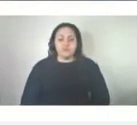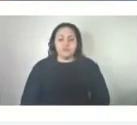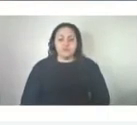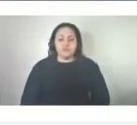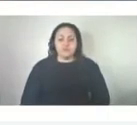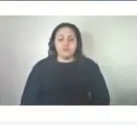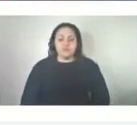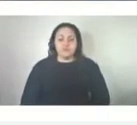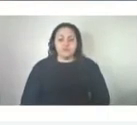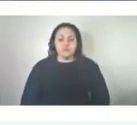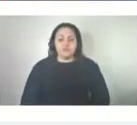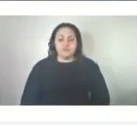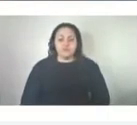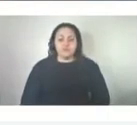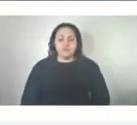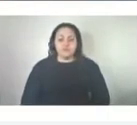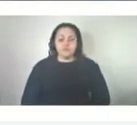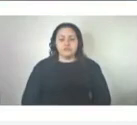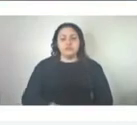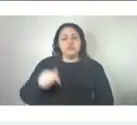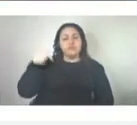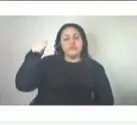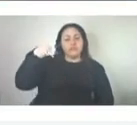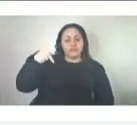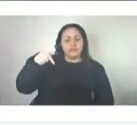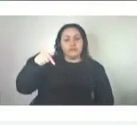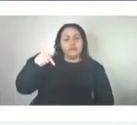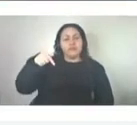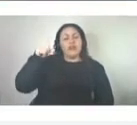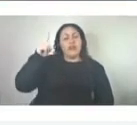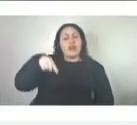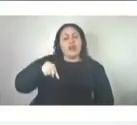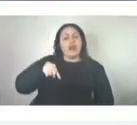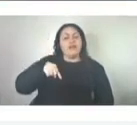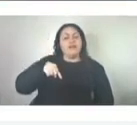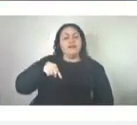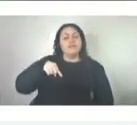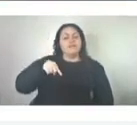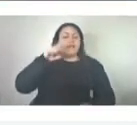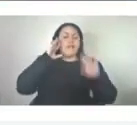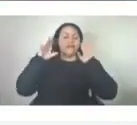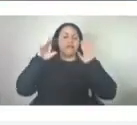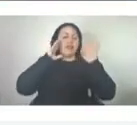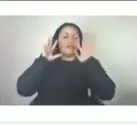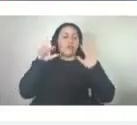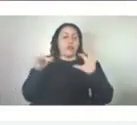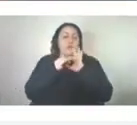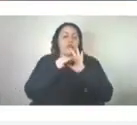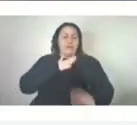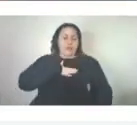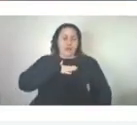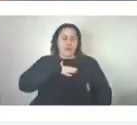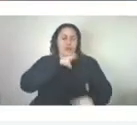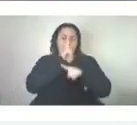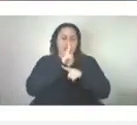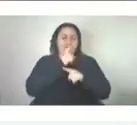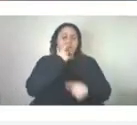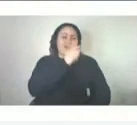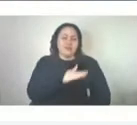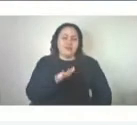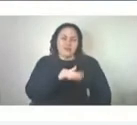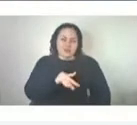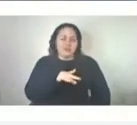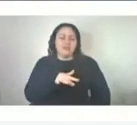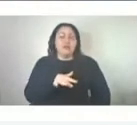Aí era para reforçar aqui, atender, trazendo um pouco a reflexão para o meu território do cuidado, que é em pediatria, que atender a